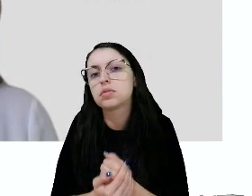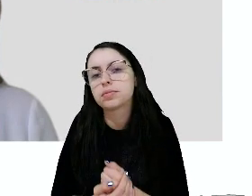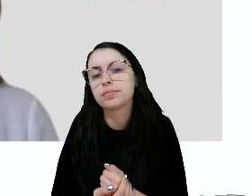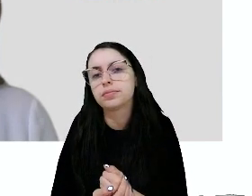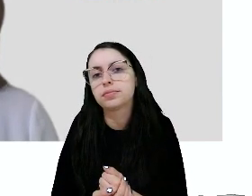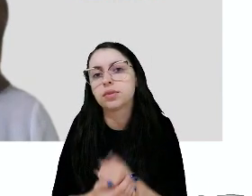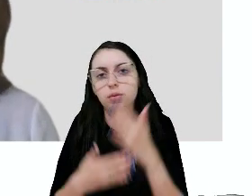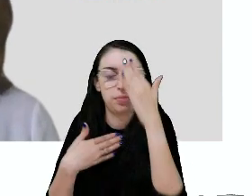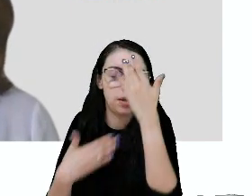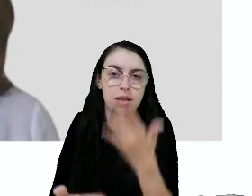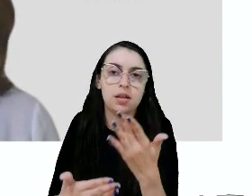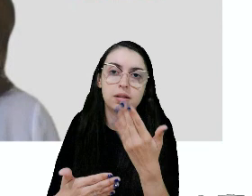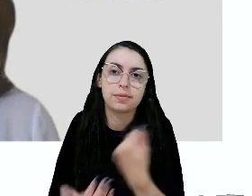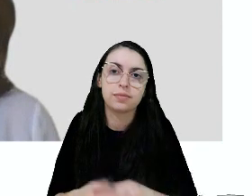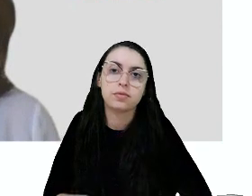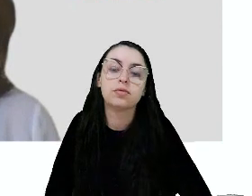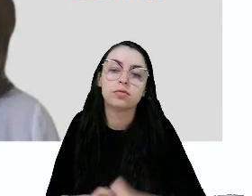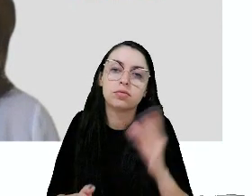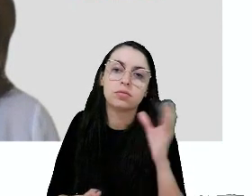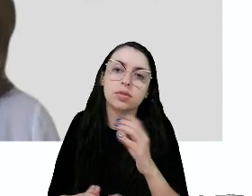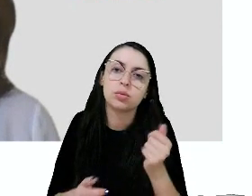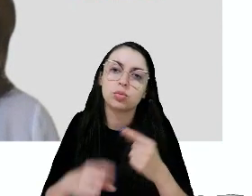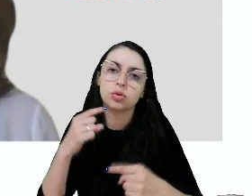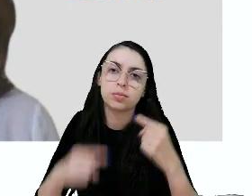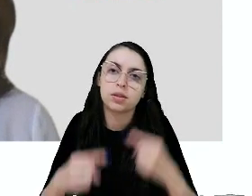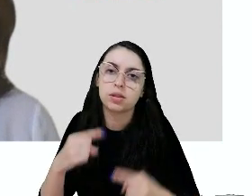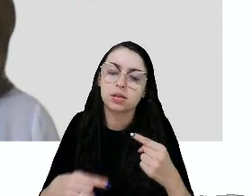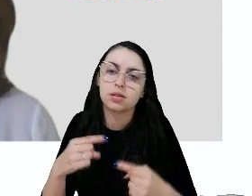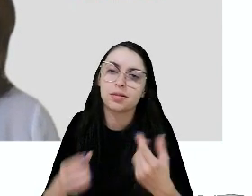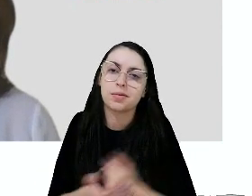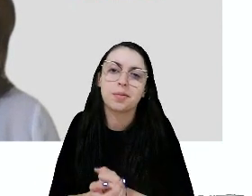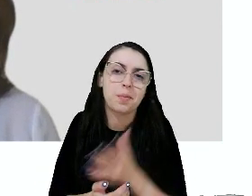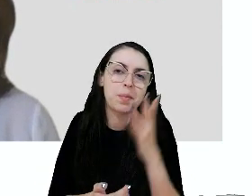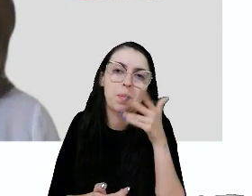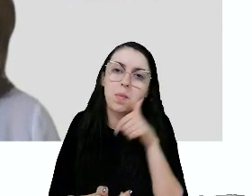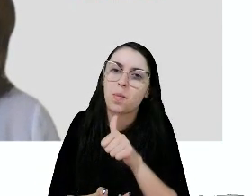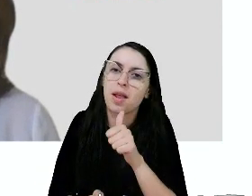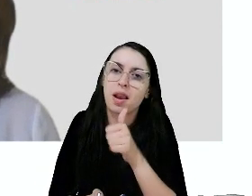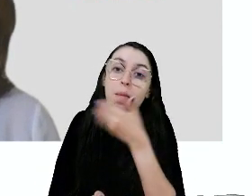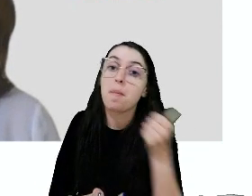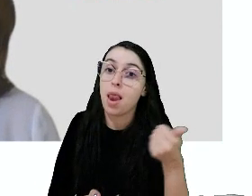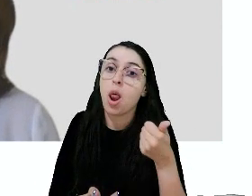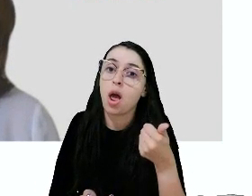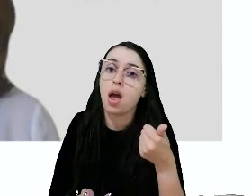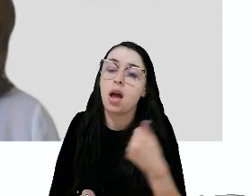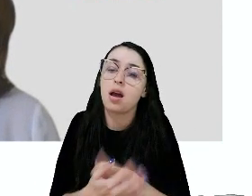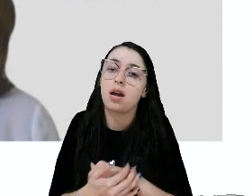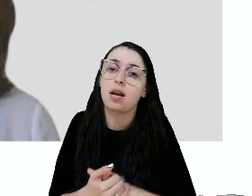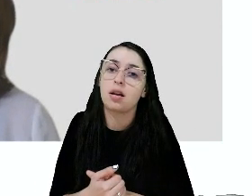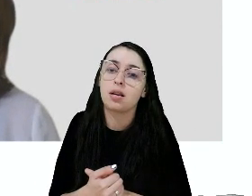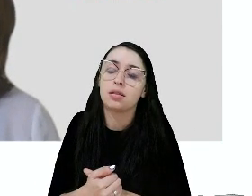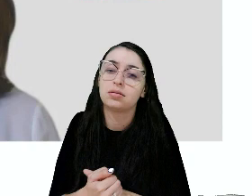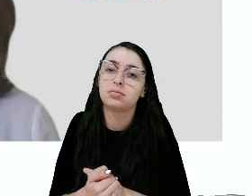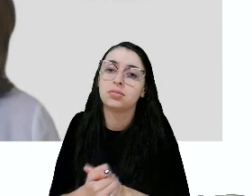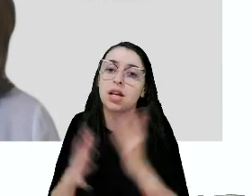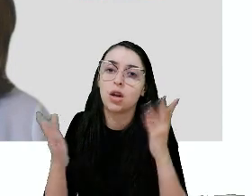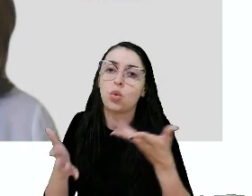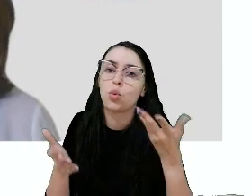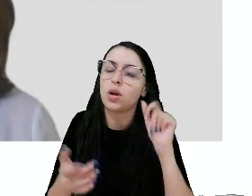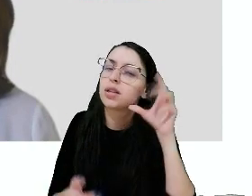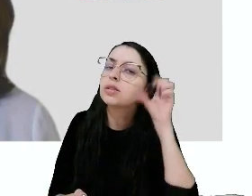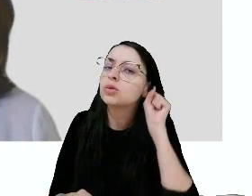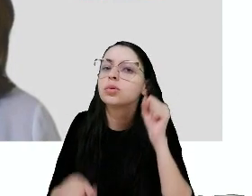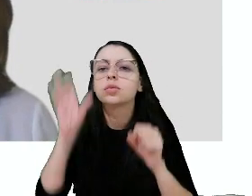nossa contribuição. Mais uma vez, obrigada. Vamos ao debate, porque a parte melhor para nós é ter essa oportunidade